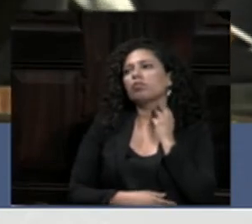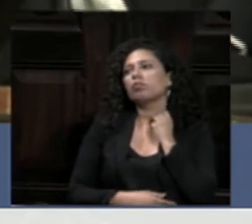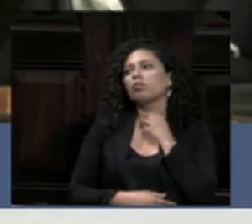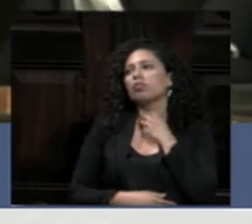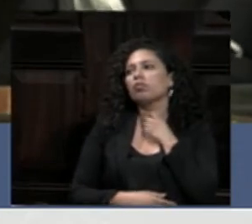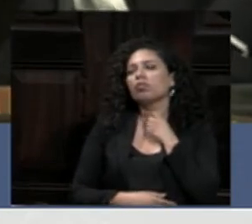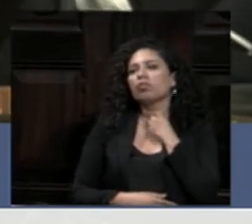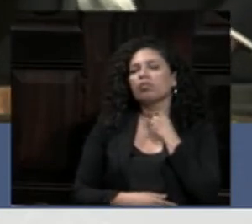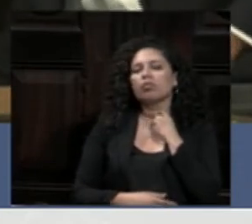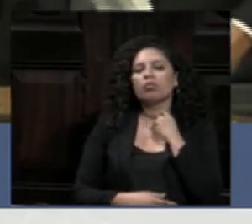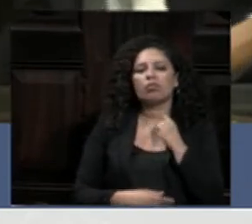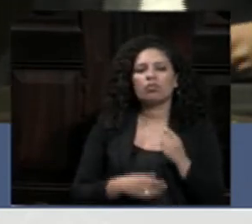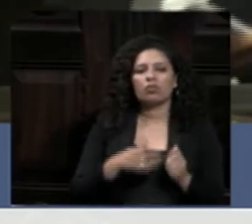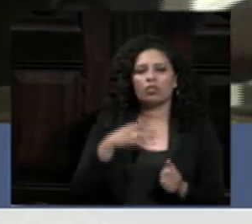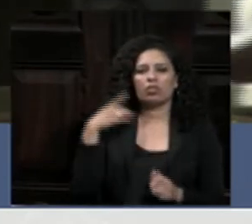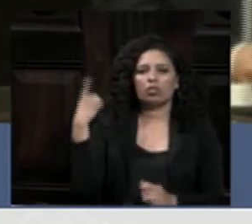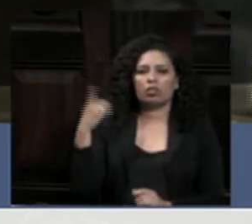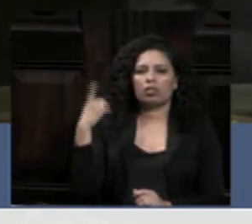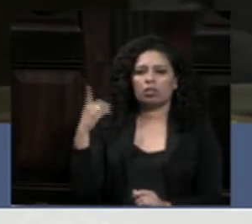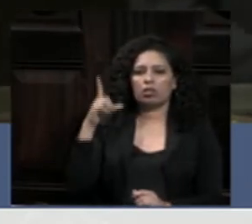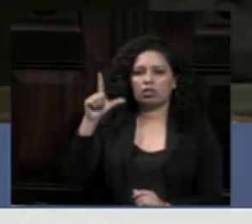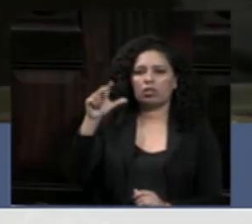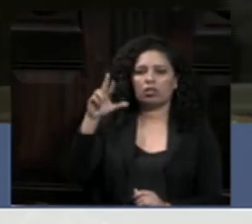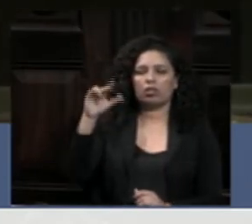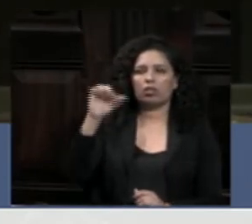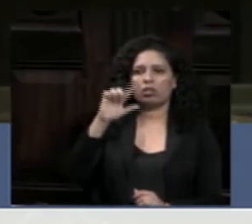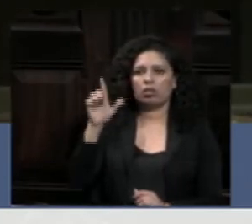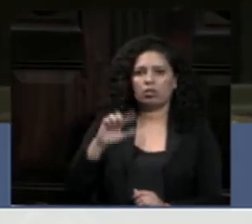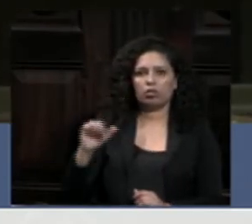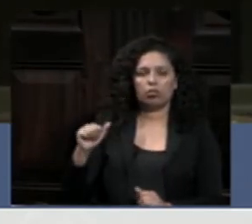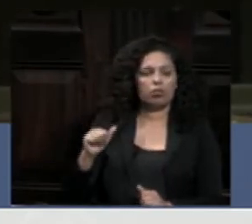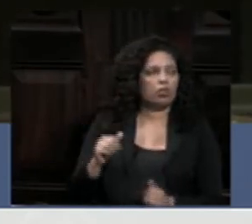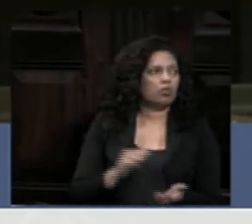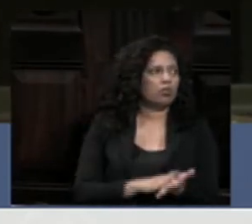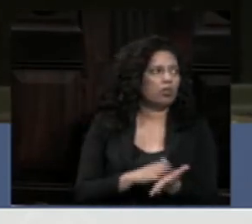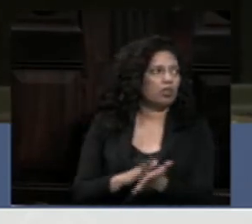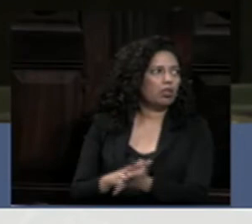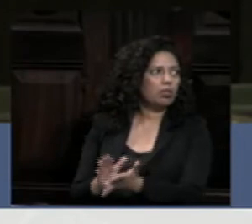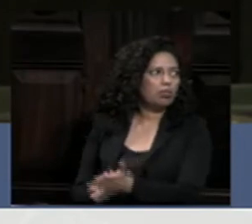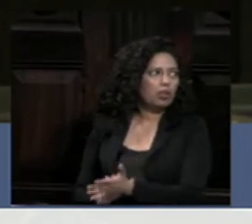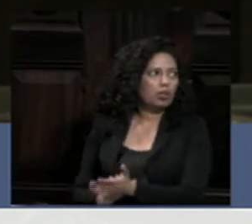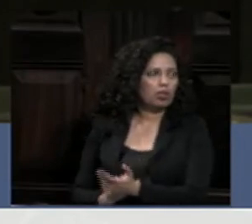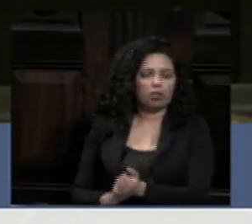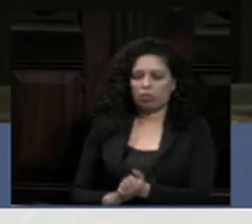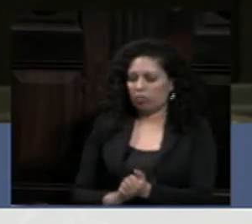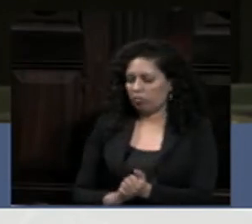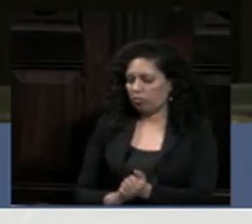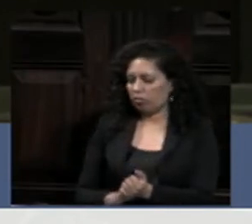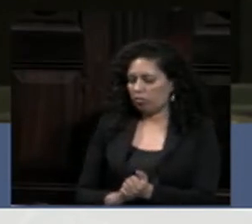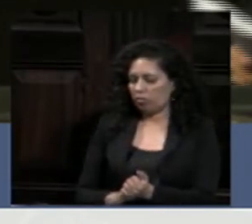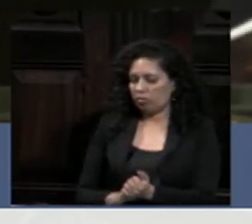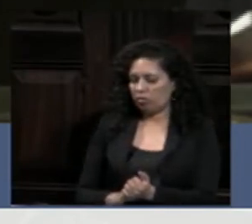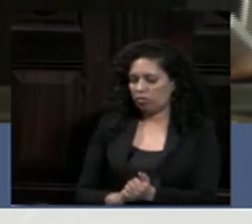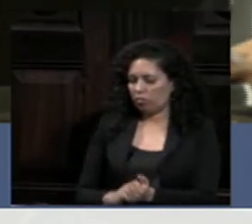Em nome do deputado Luiz Paulo Corrêa da Rocha, é uma honra ter o senhor nesse parlamento.